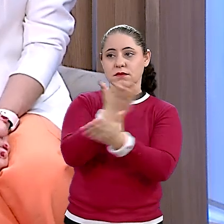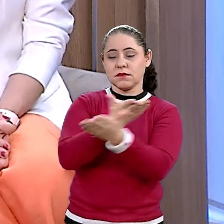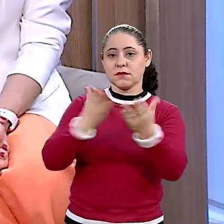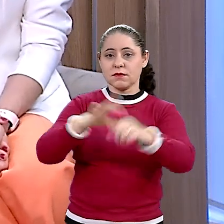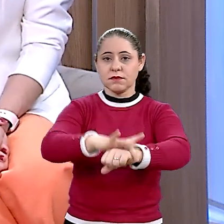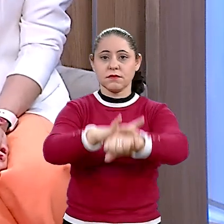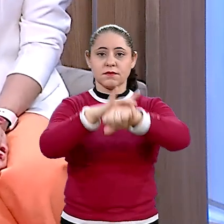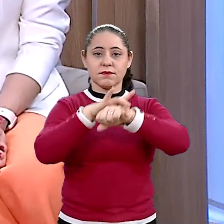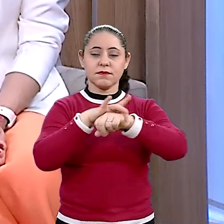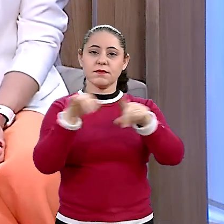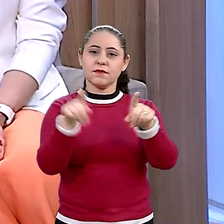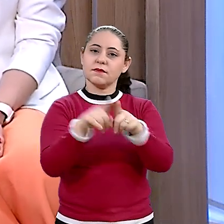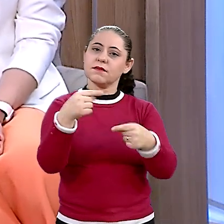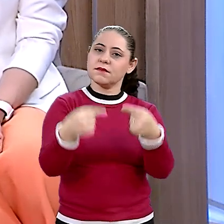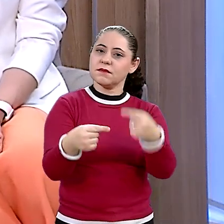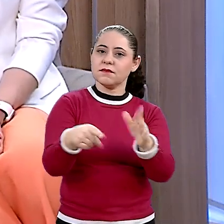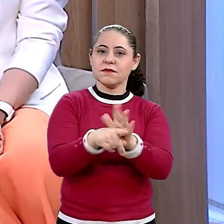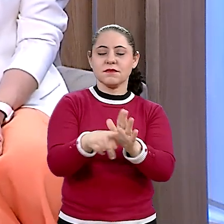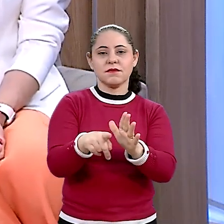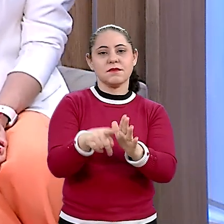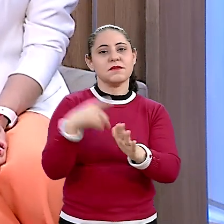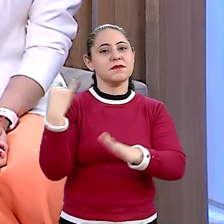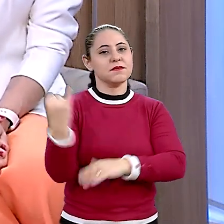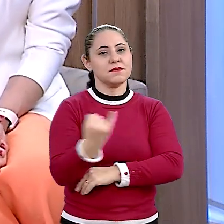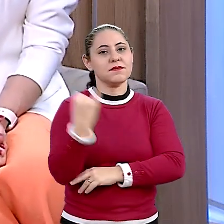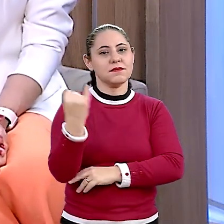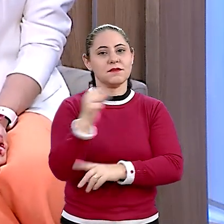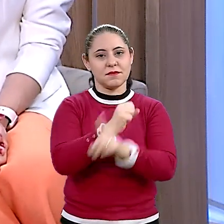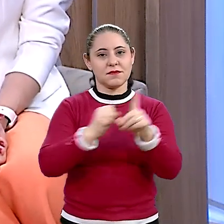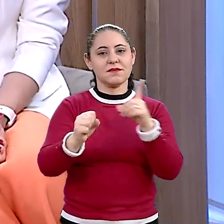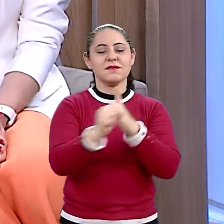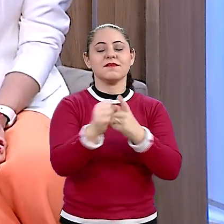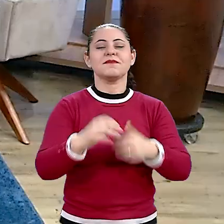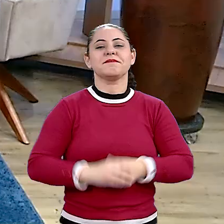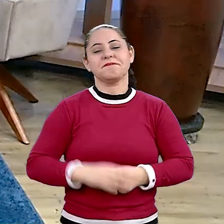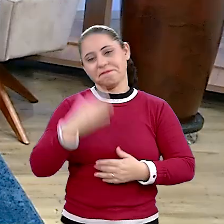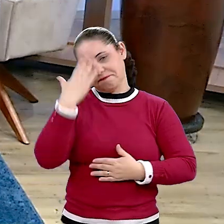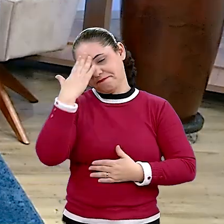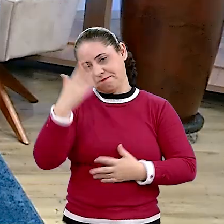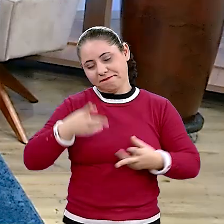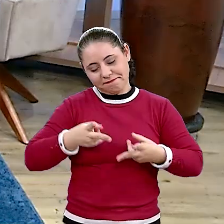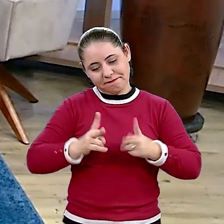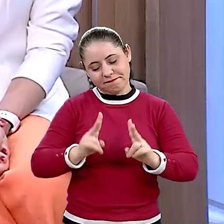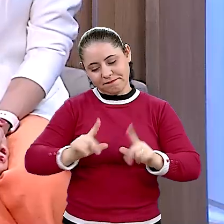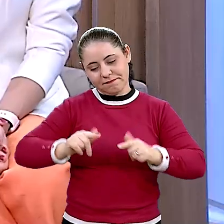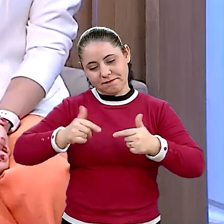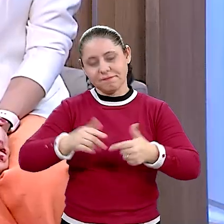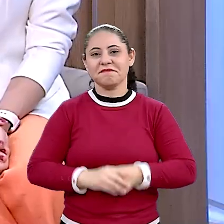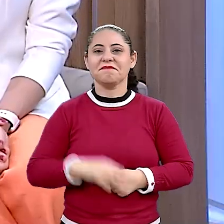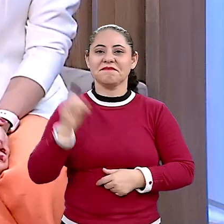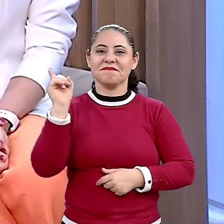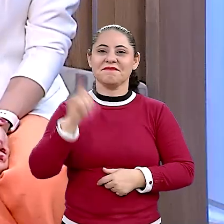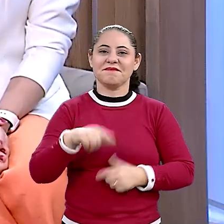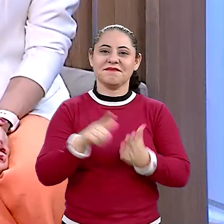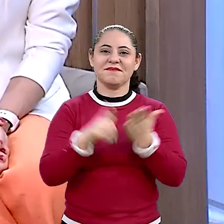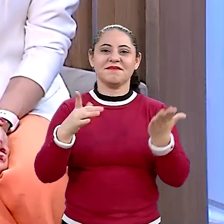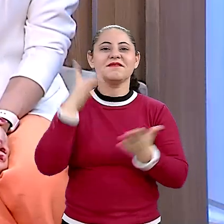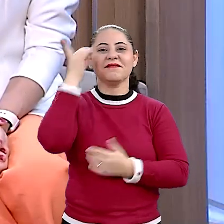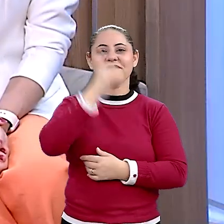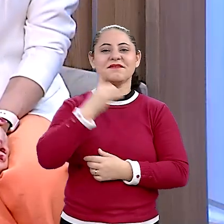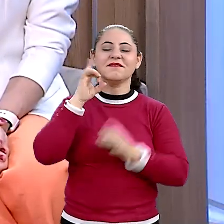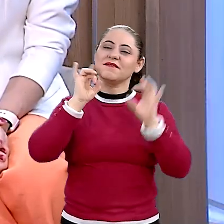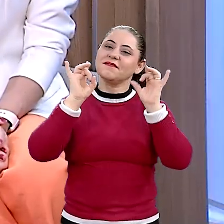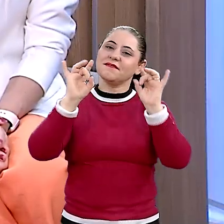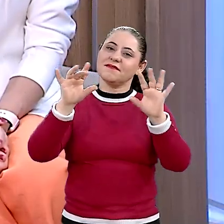defensor, e para levantar essas discussões fundamentais aí para a nossa sociedade. Obrigado. Vamos seguir lutando. É isso, então, o Jornal Parlamentar